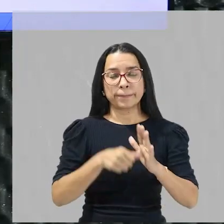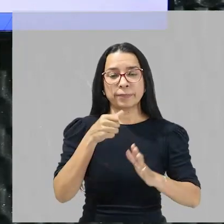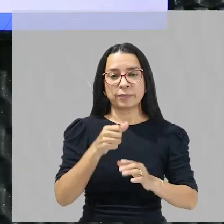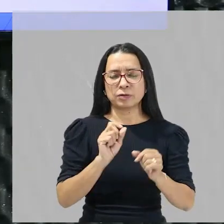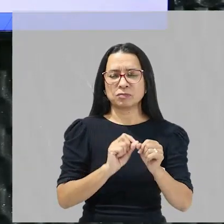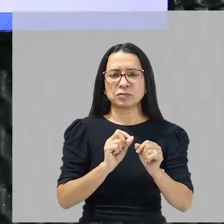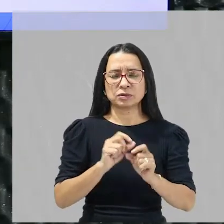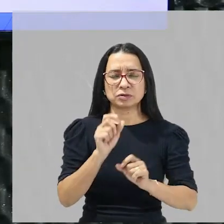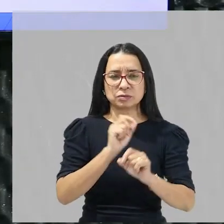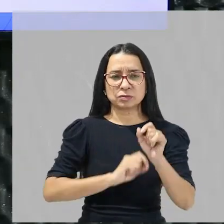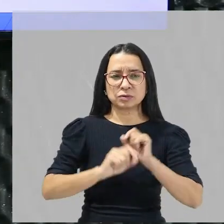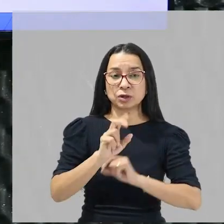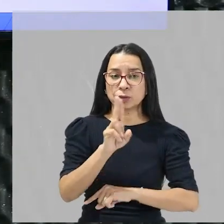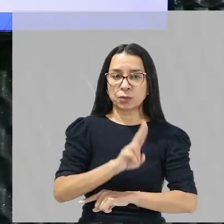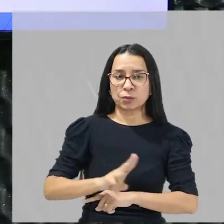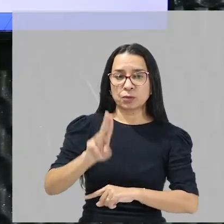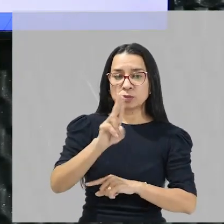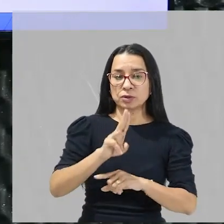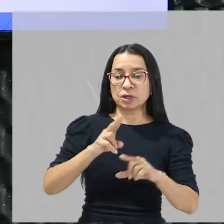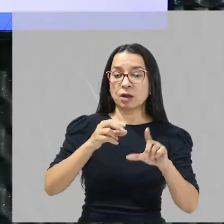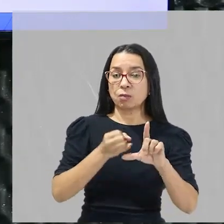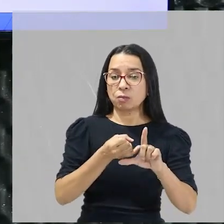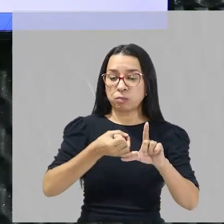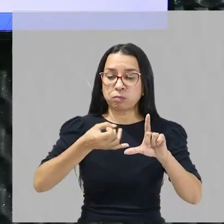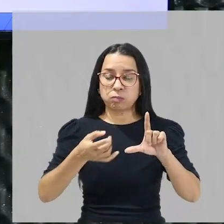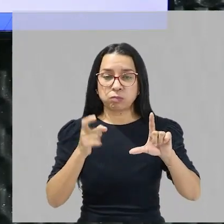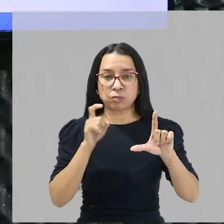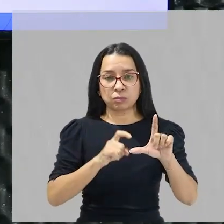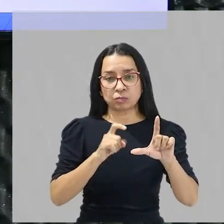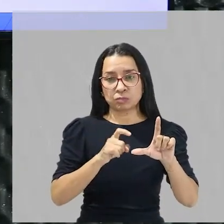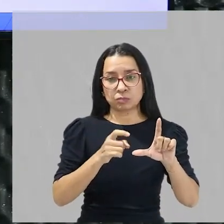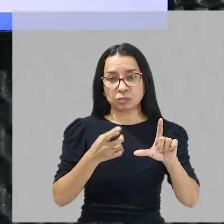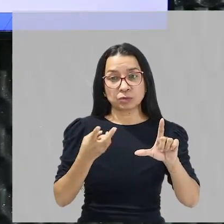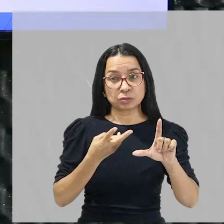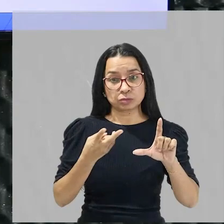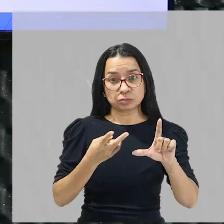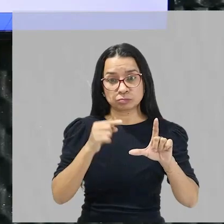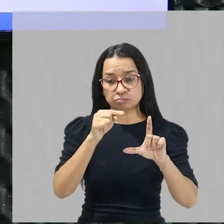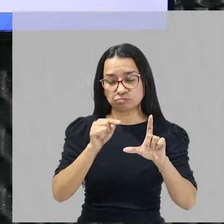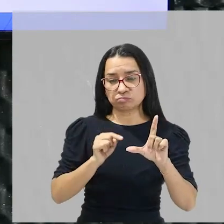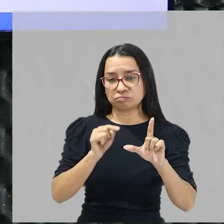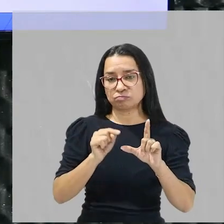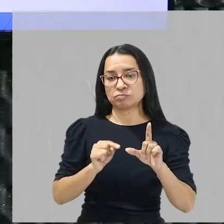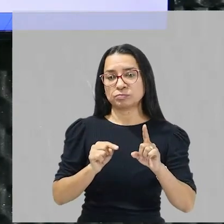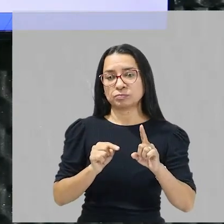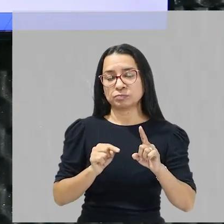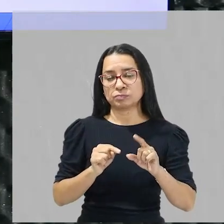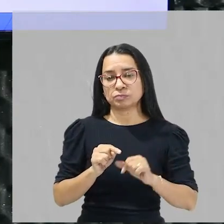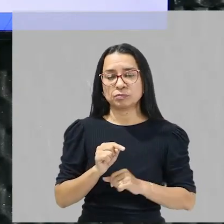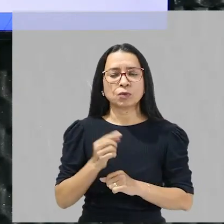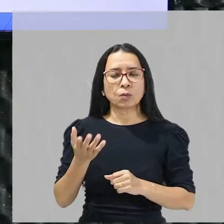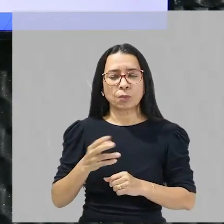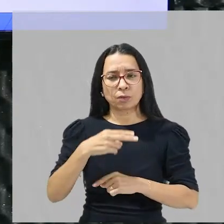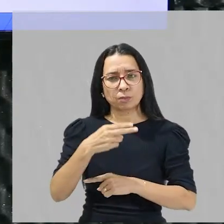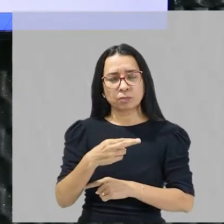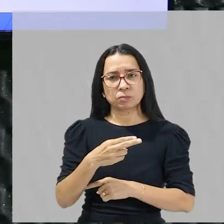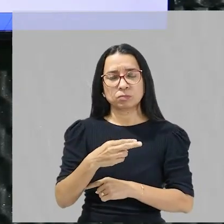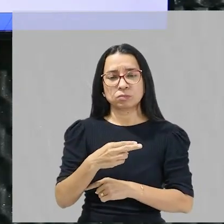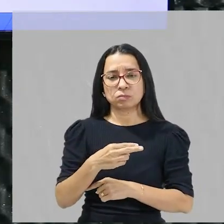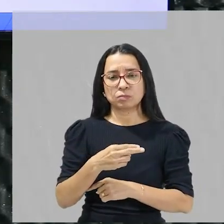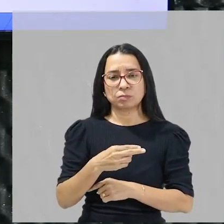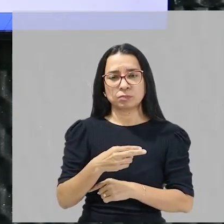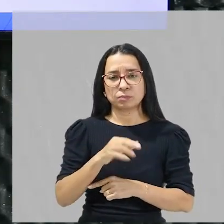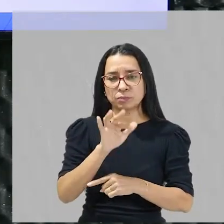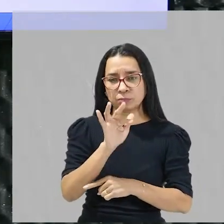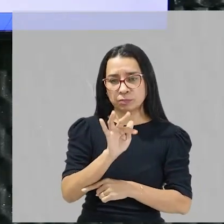que fazer é aplicar o logaritmo, tá? Em ambos os membros da desigualdade. Qual igualdade, Renata?